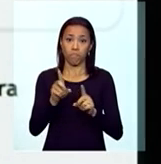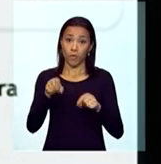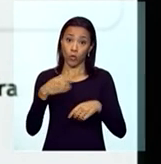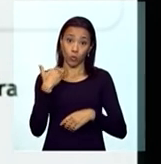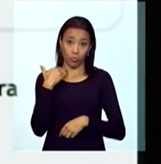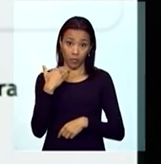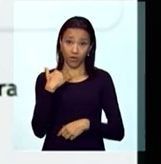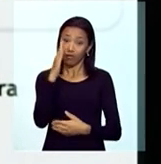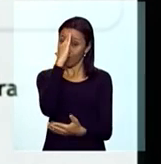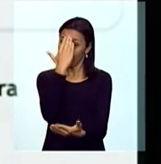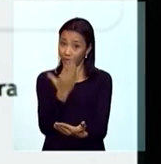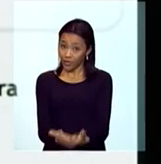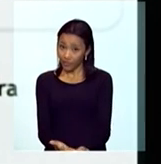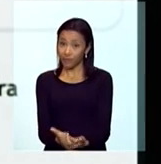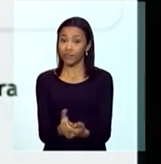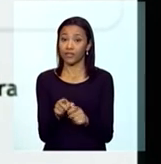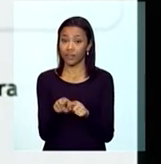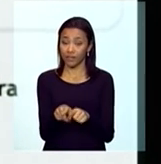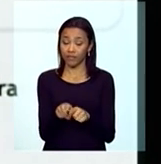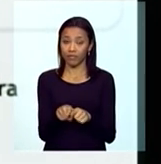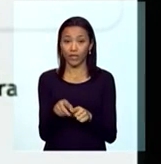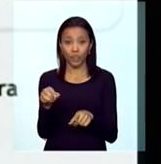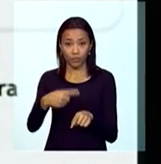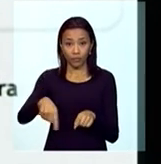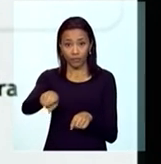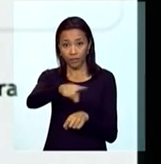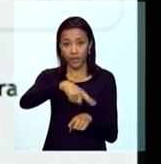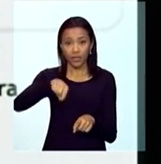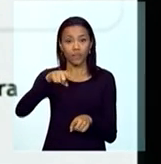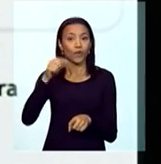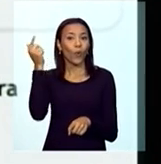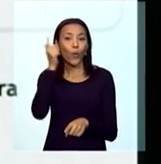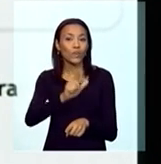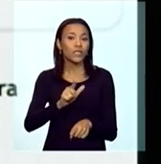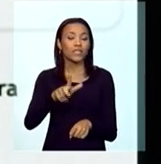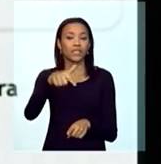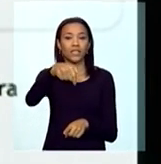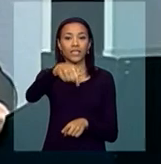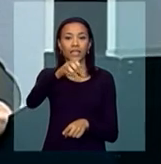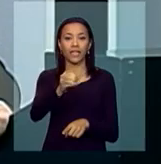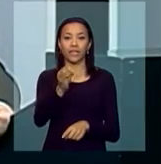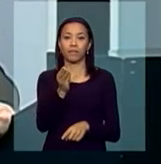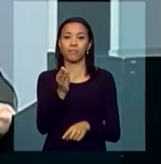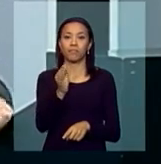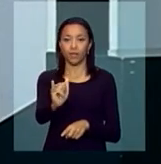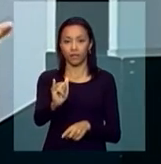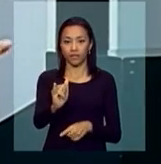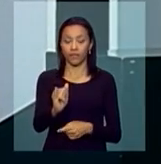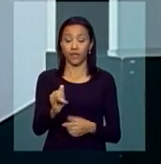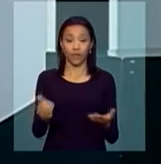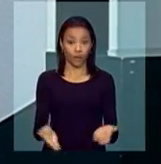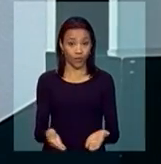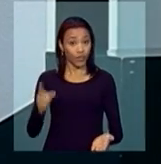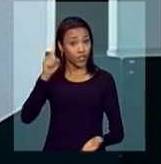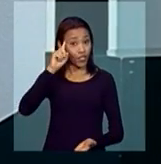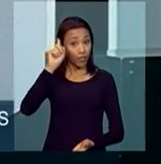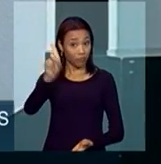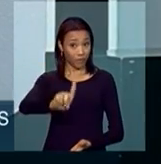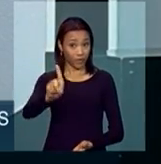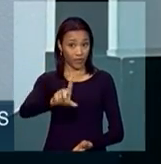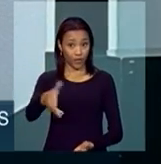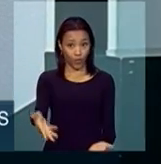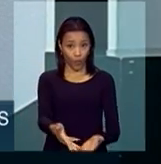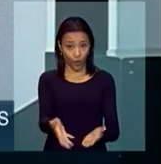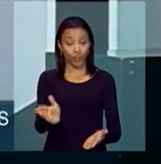precisar trabalhar muito para nos entregar esse resultado, esse compromisso de 70 bilhões. E hoje é dia primeiro, hoje já